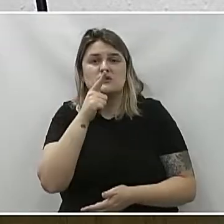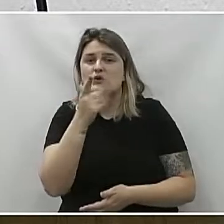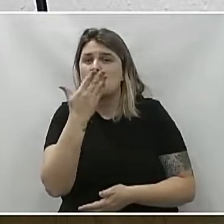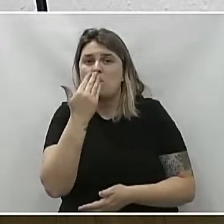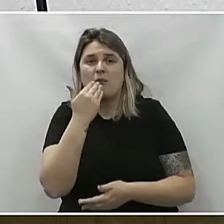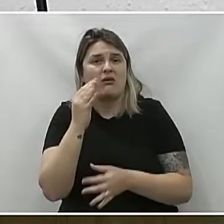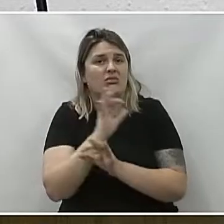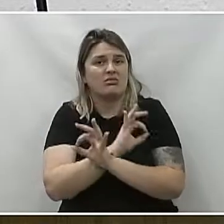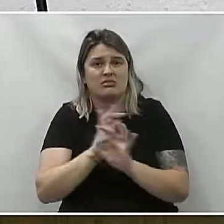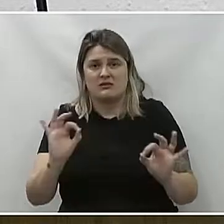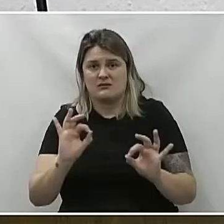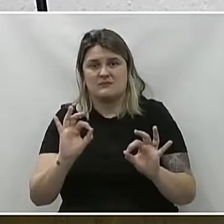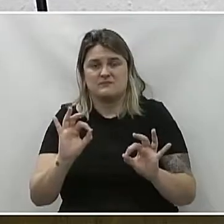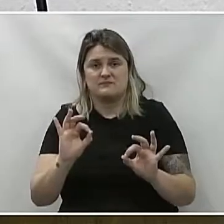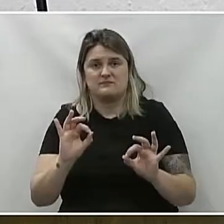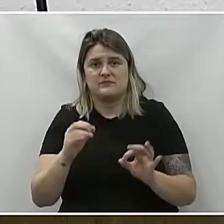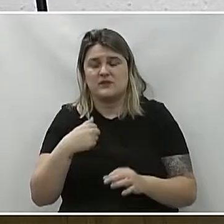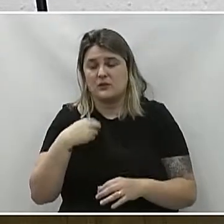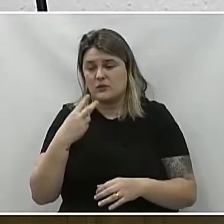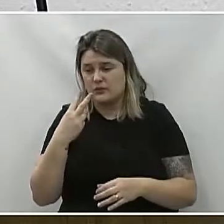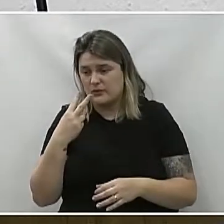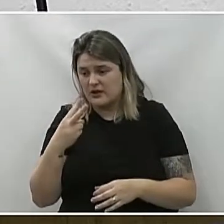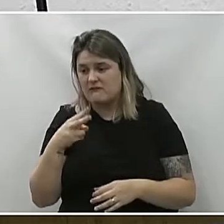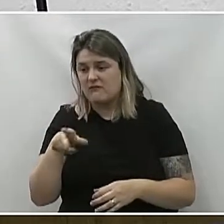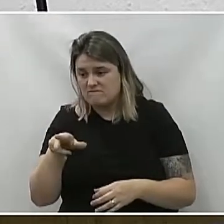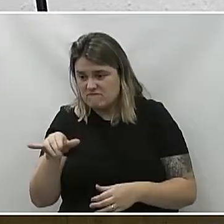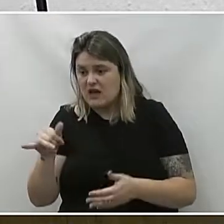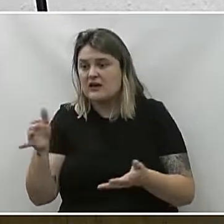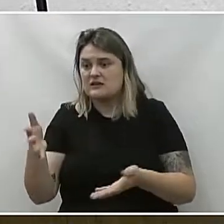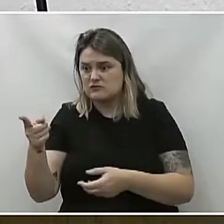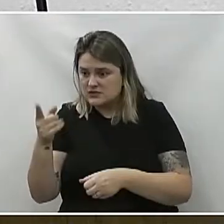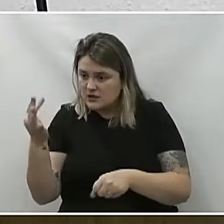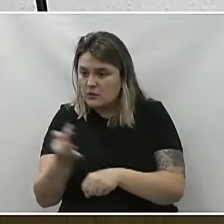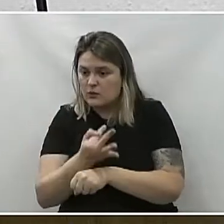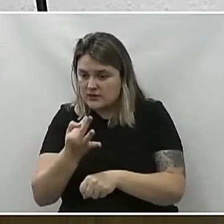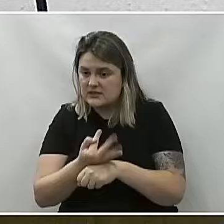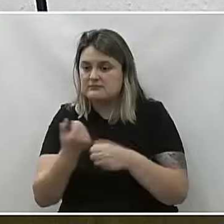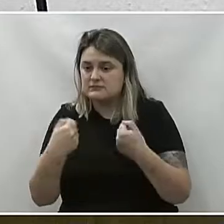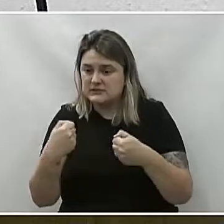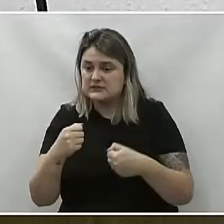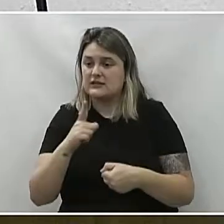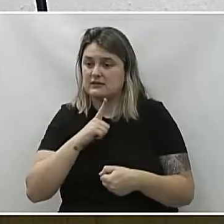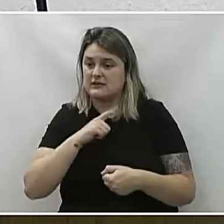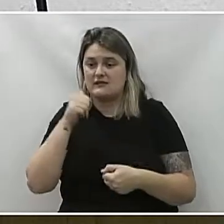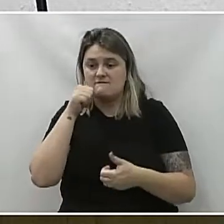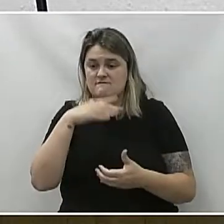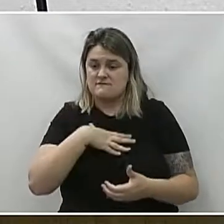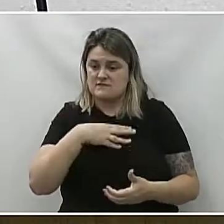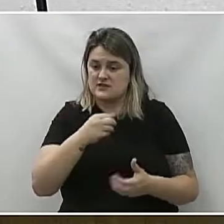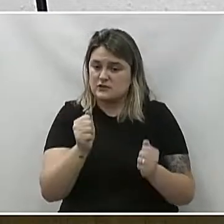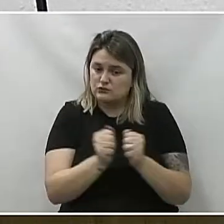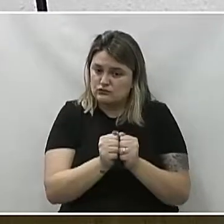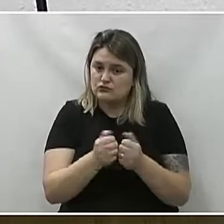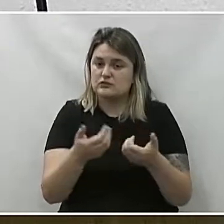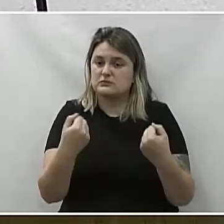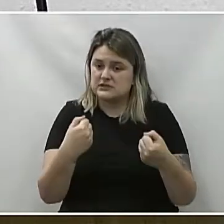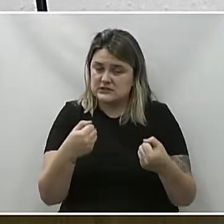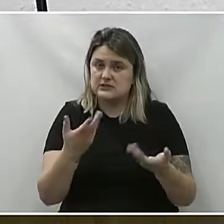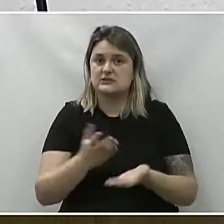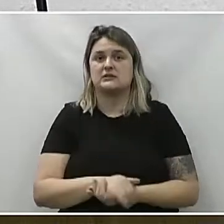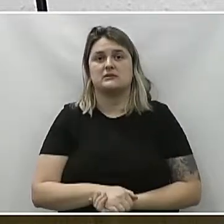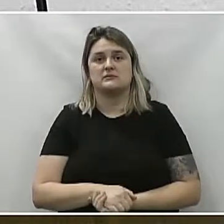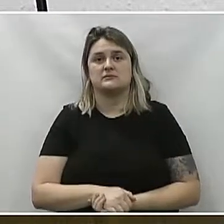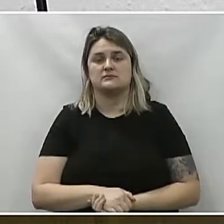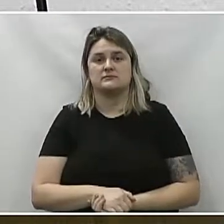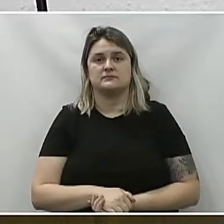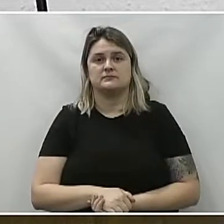nada. Eu só olhava e dizia, vai, aguenta. Nós temos uma filha para criar. Era só isso